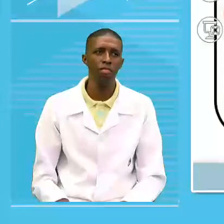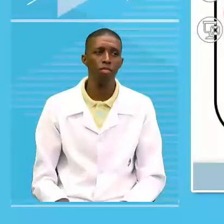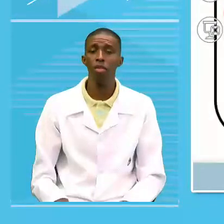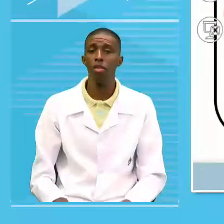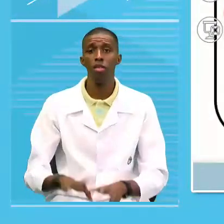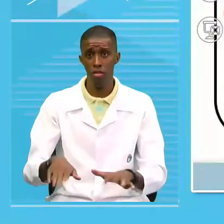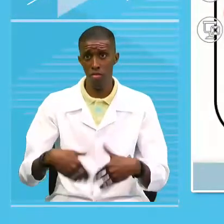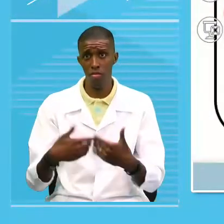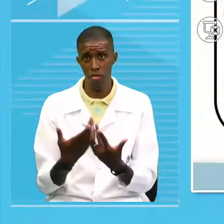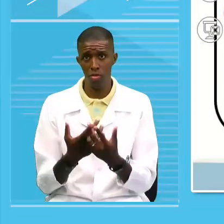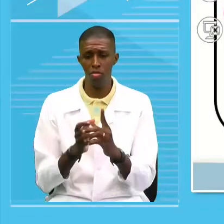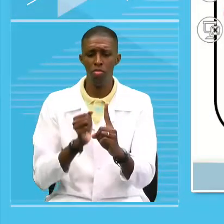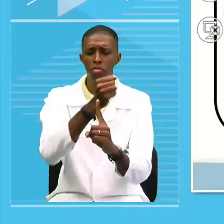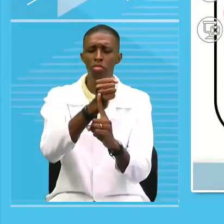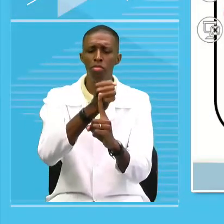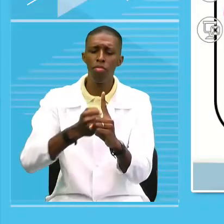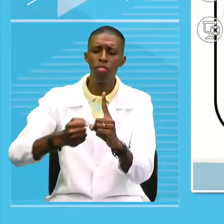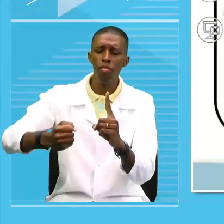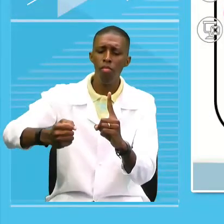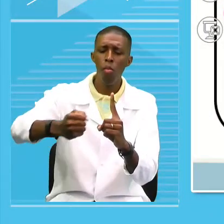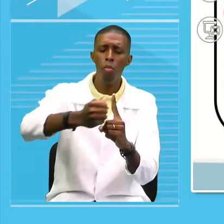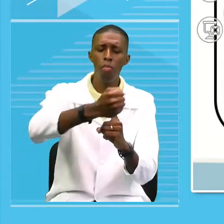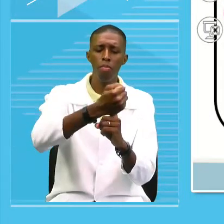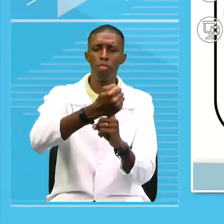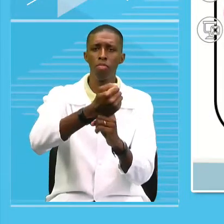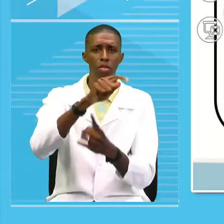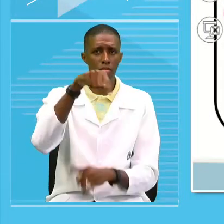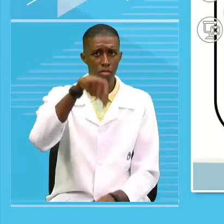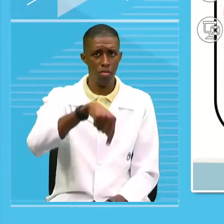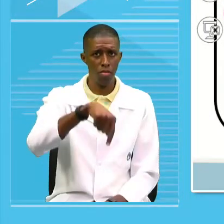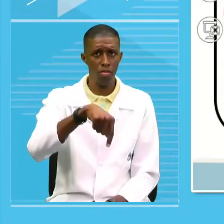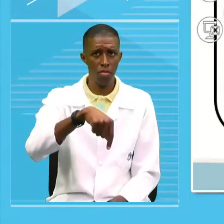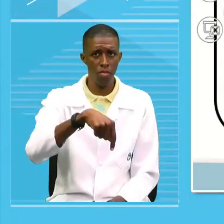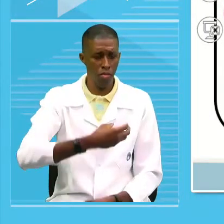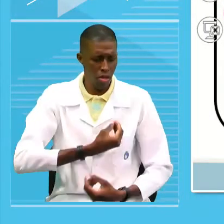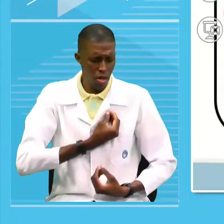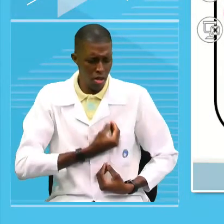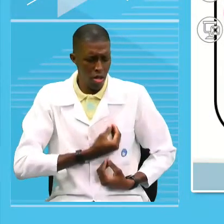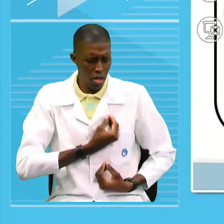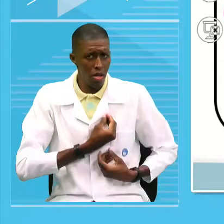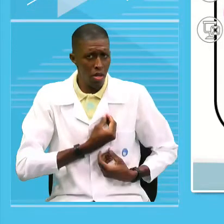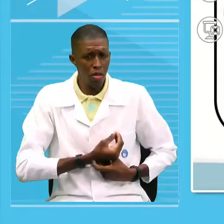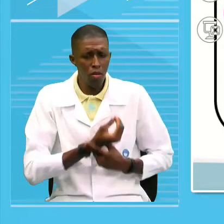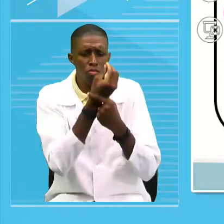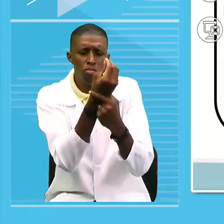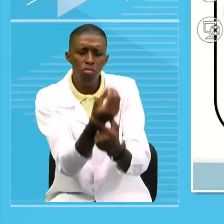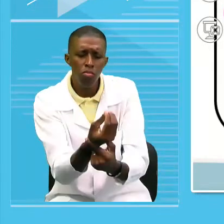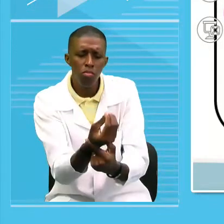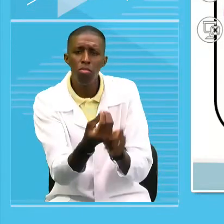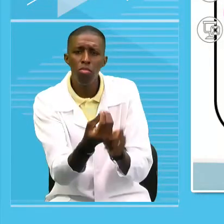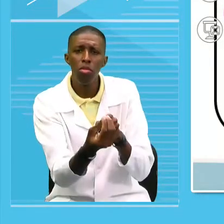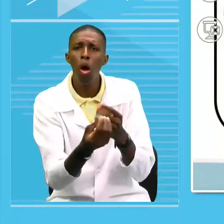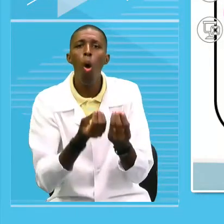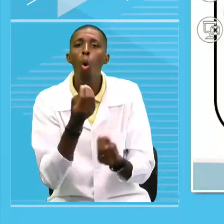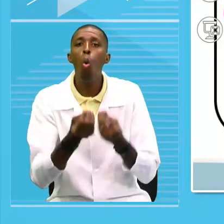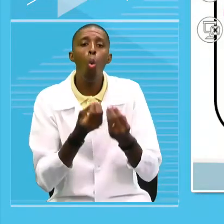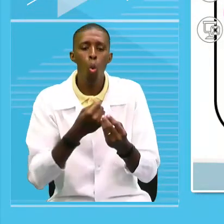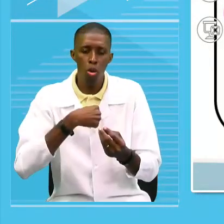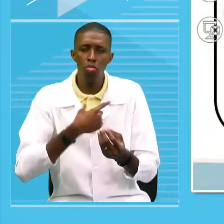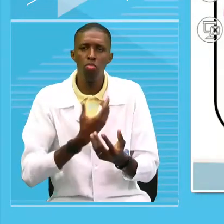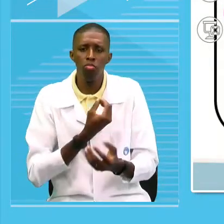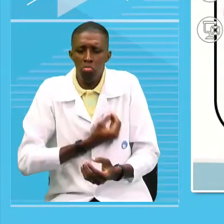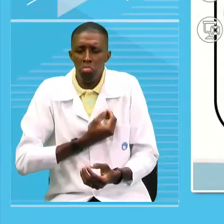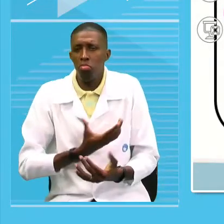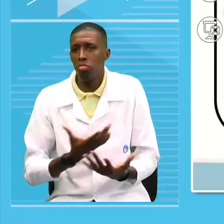o outro será que eu consigo desenvolver o respeito pelos valores plurais